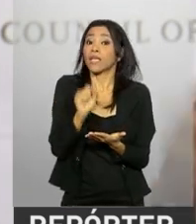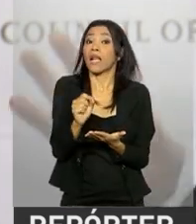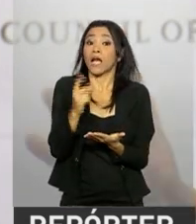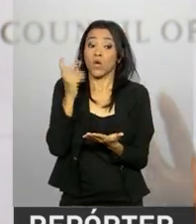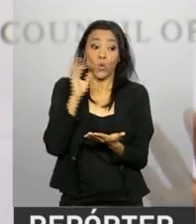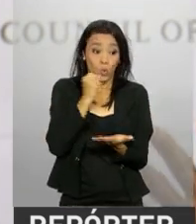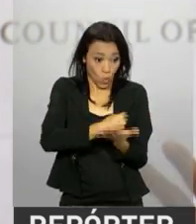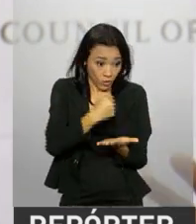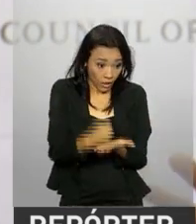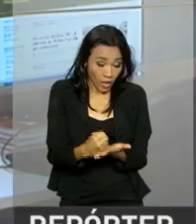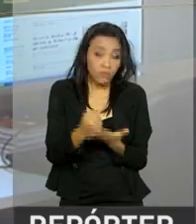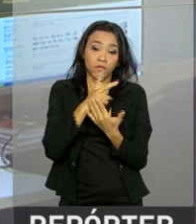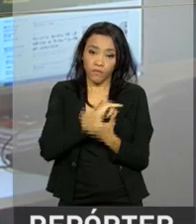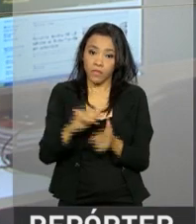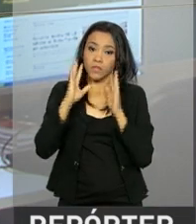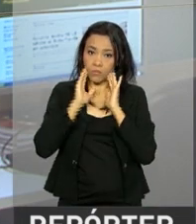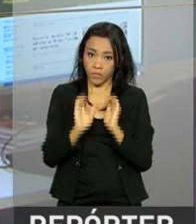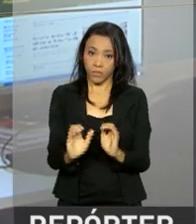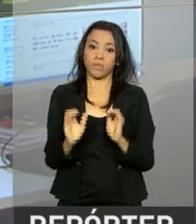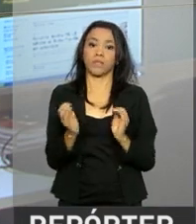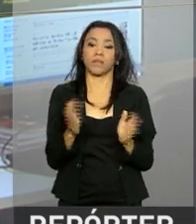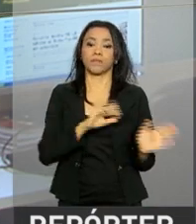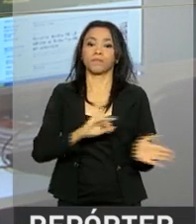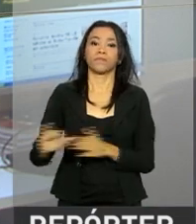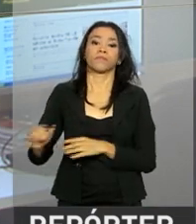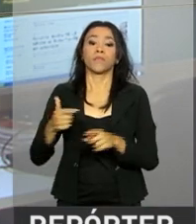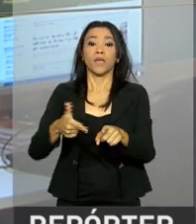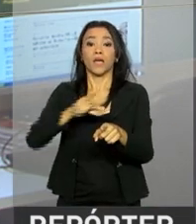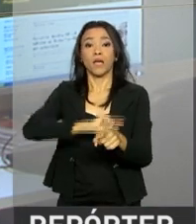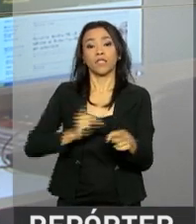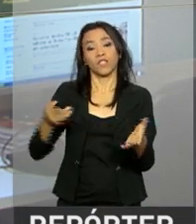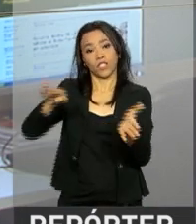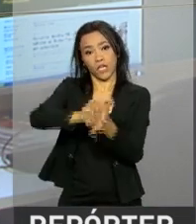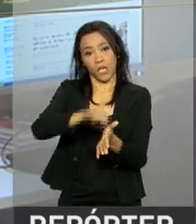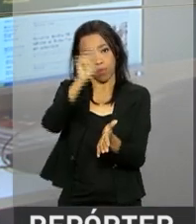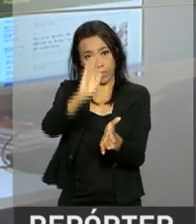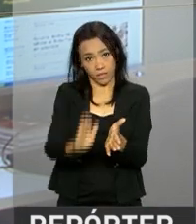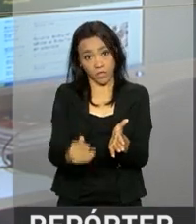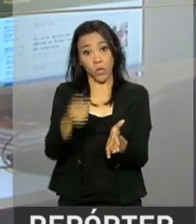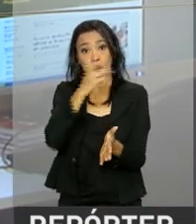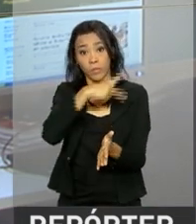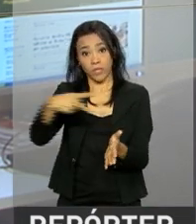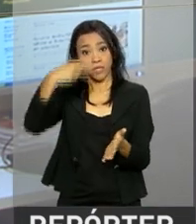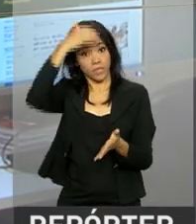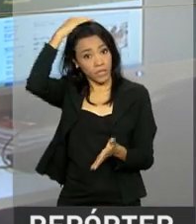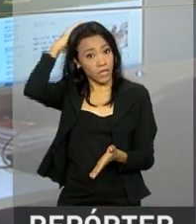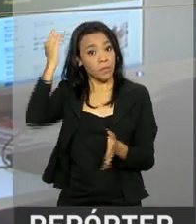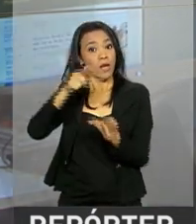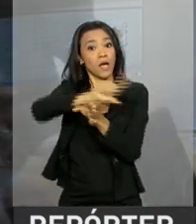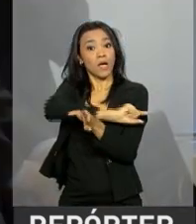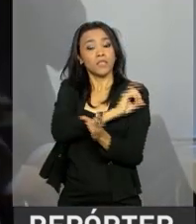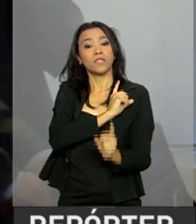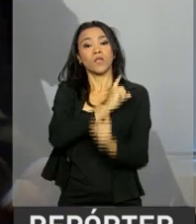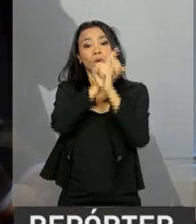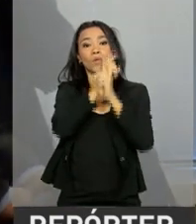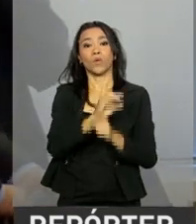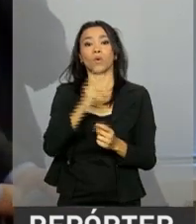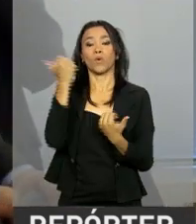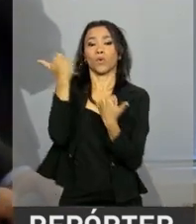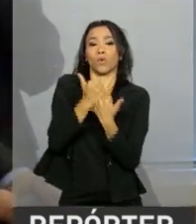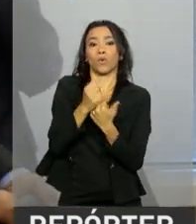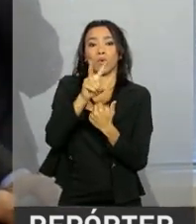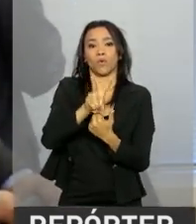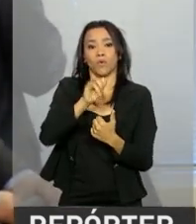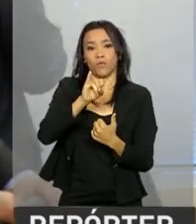for contratado será cumprido Antes de voltar para o Brasil o presidente Michel temer se encontrou com o vice-presidente